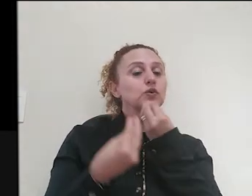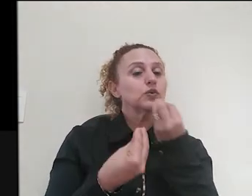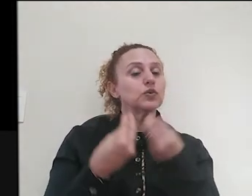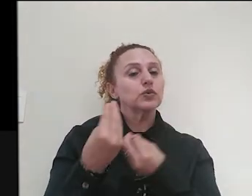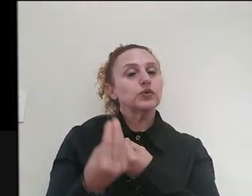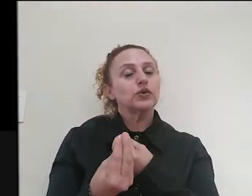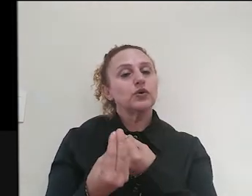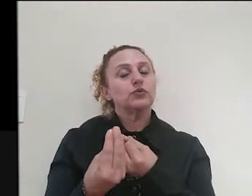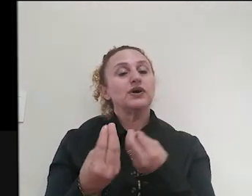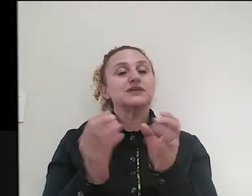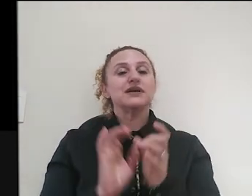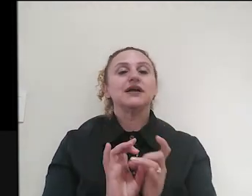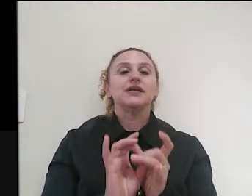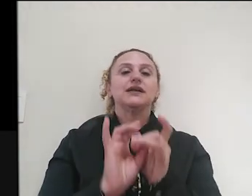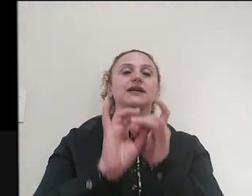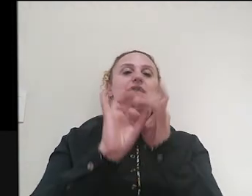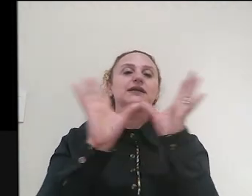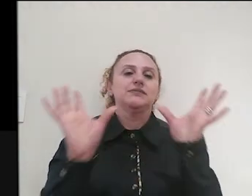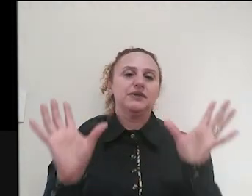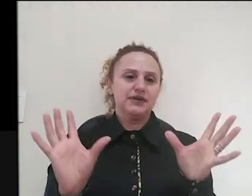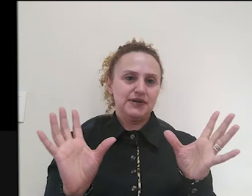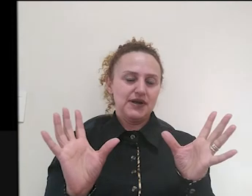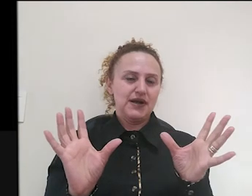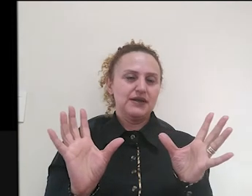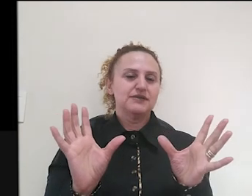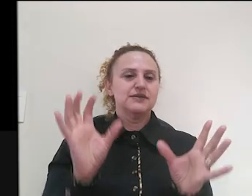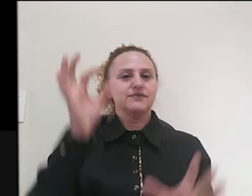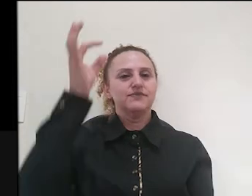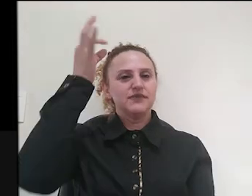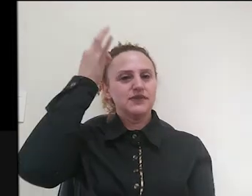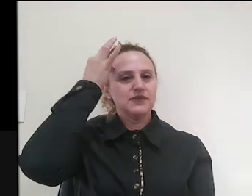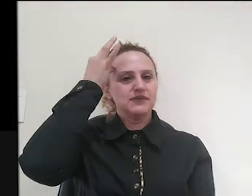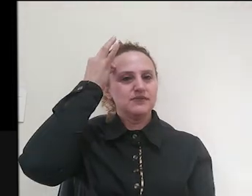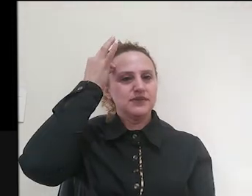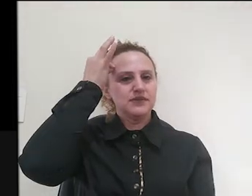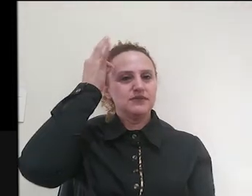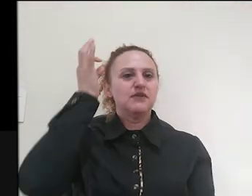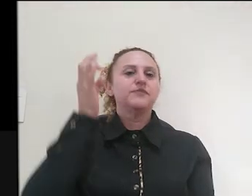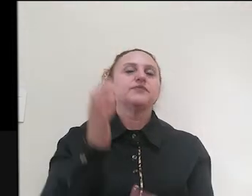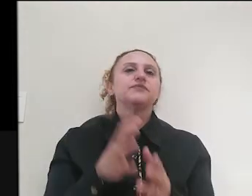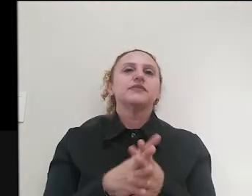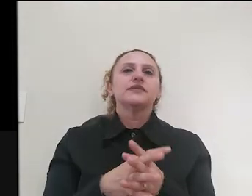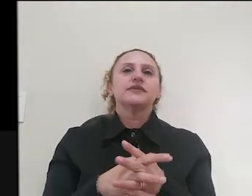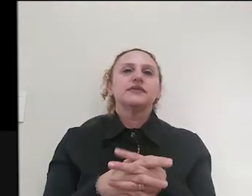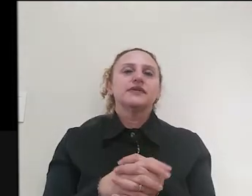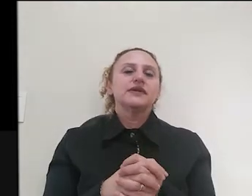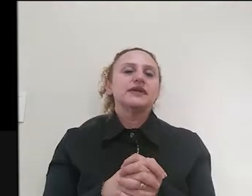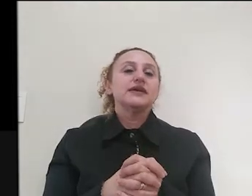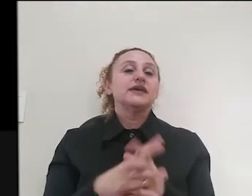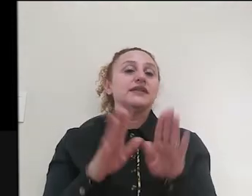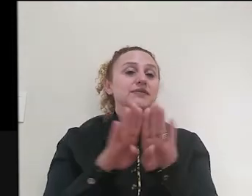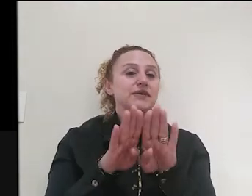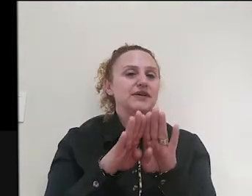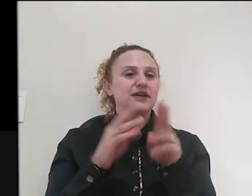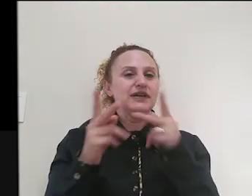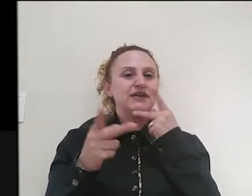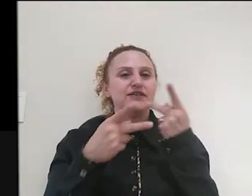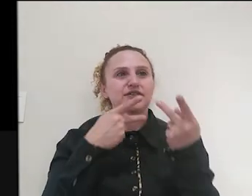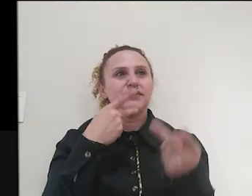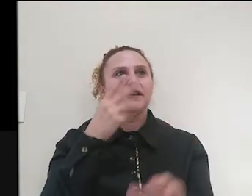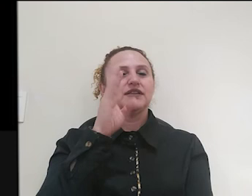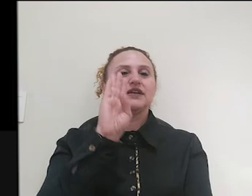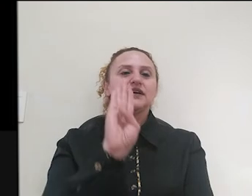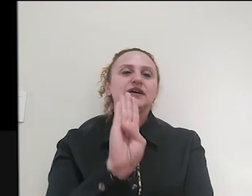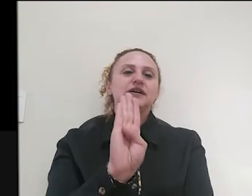espiritual. Rompendo com as prerrogativas culturais da aristocracia, a burguesia tem no romantismo a legítima expressão do sentido burguês da